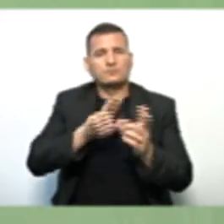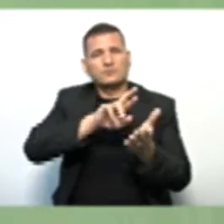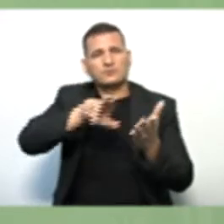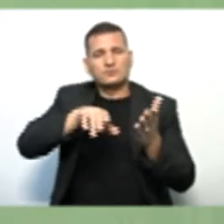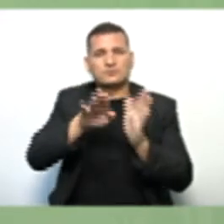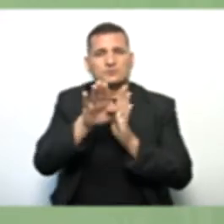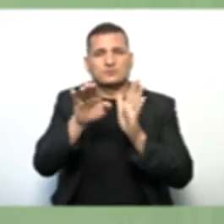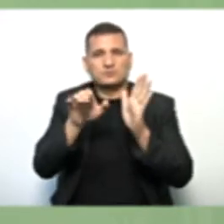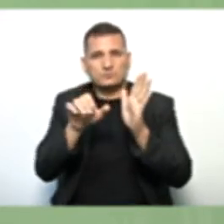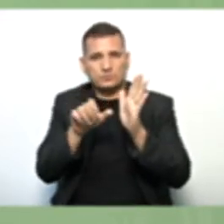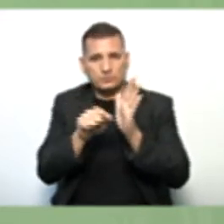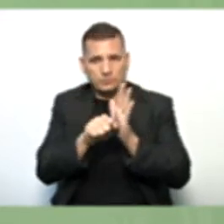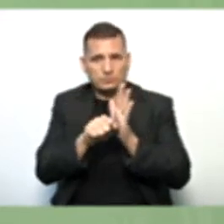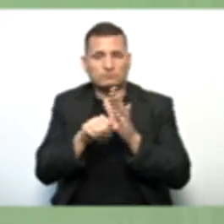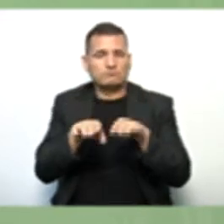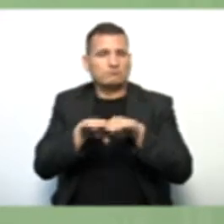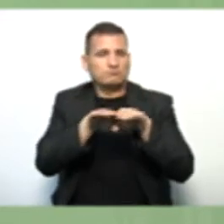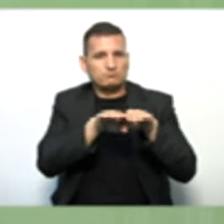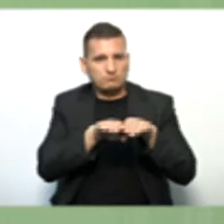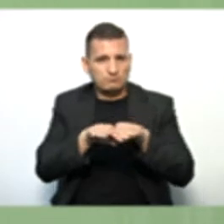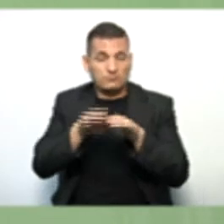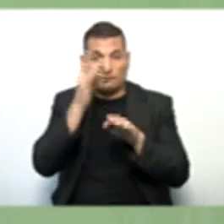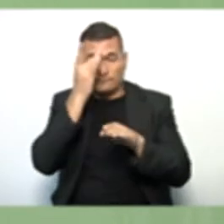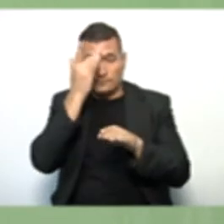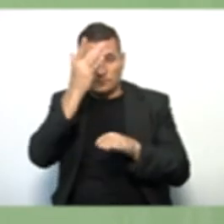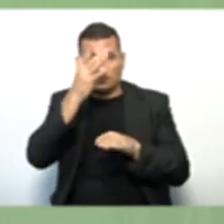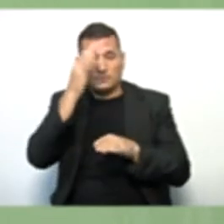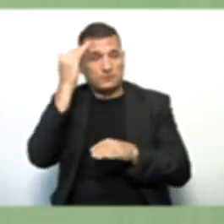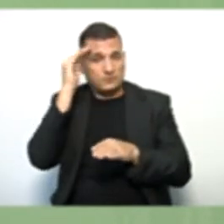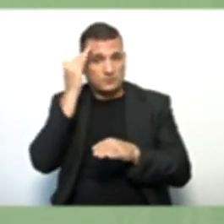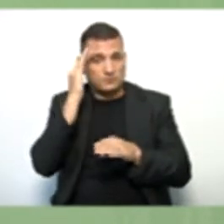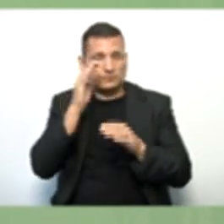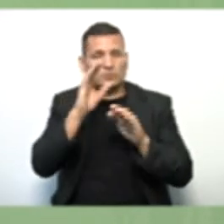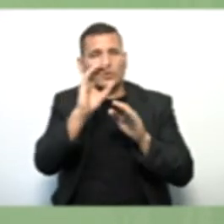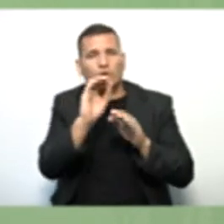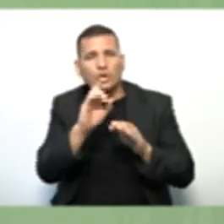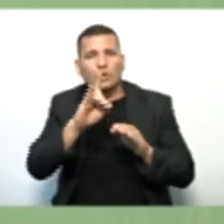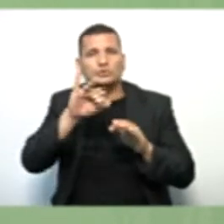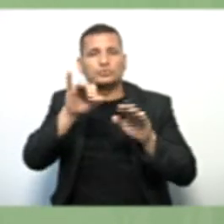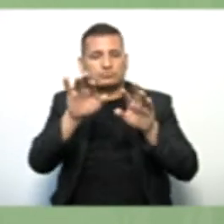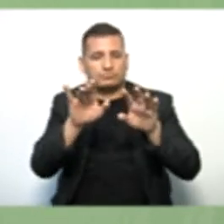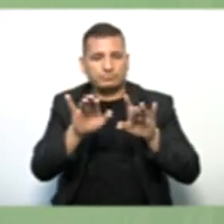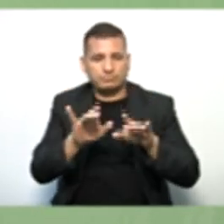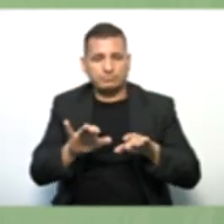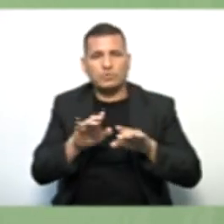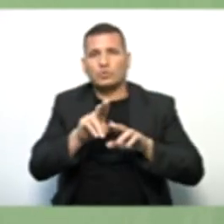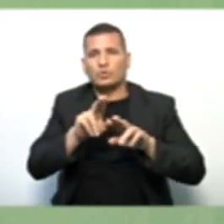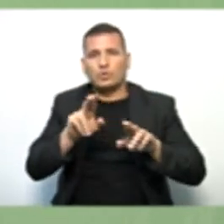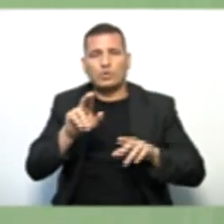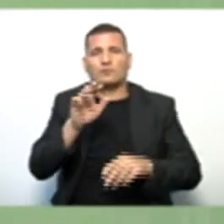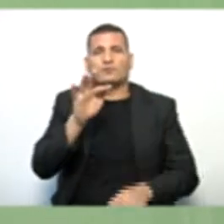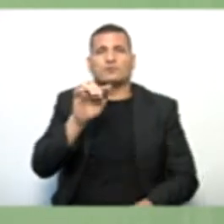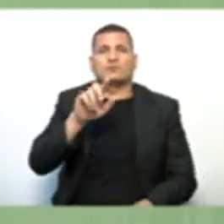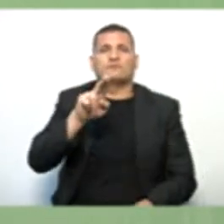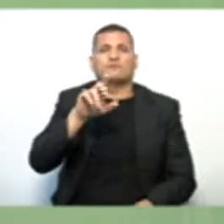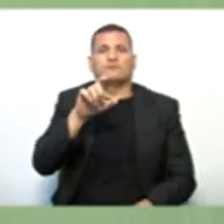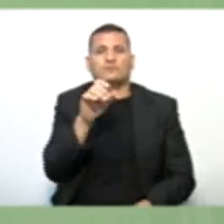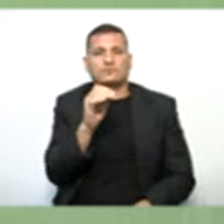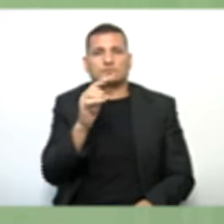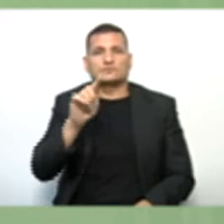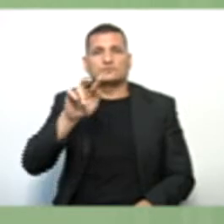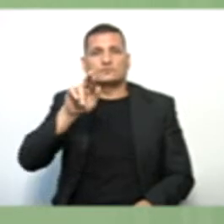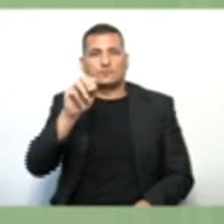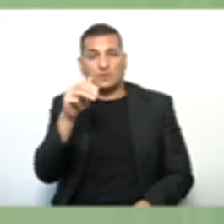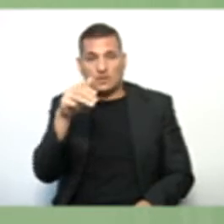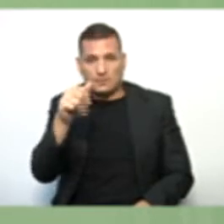símbolos padronizados para facilitar a compreensão do código, chamado de fluxograma. O fluxograma é uma